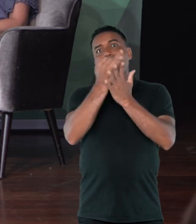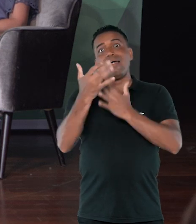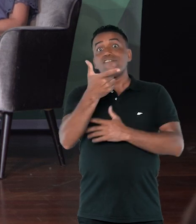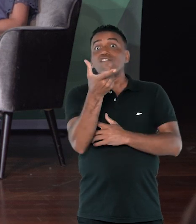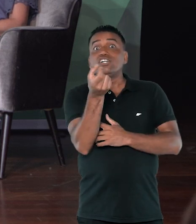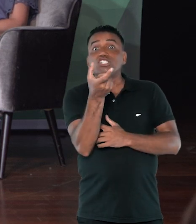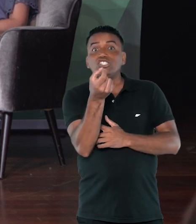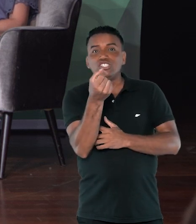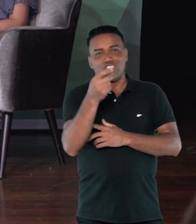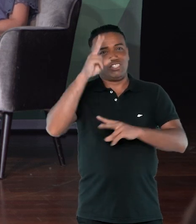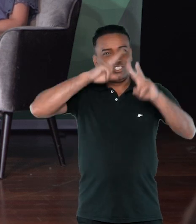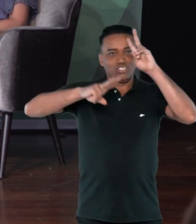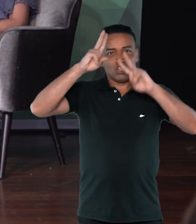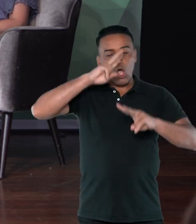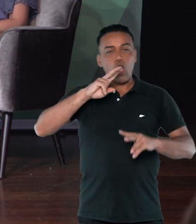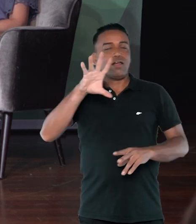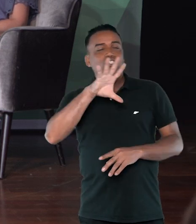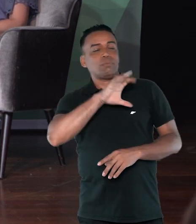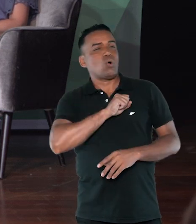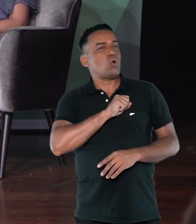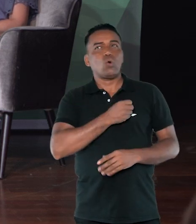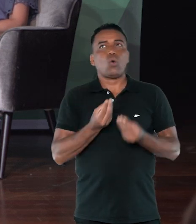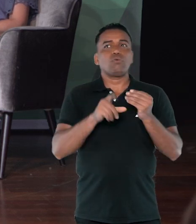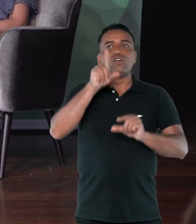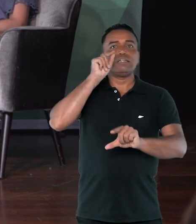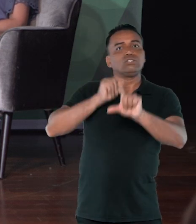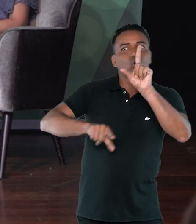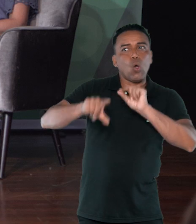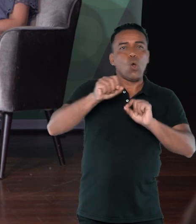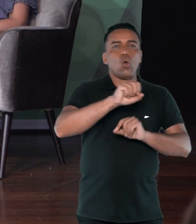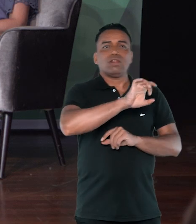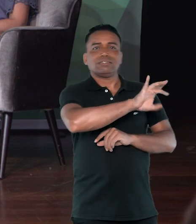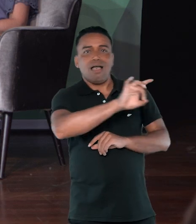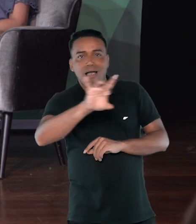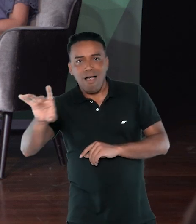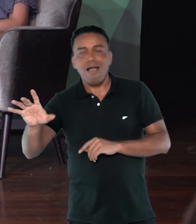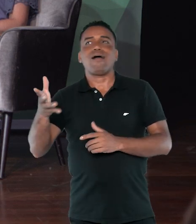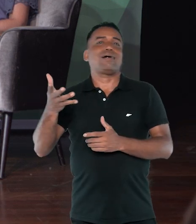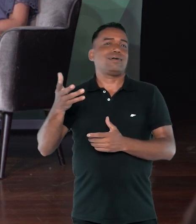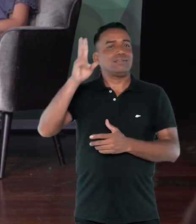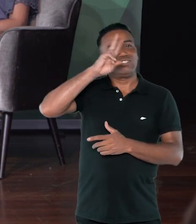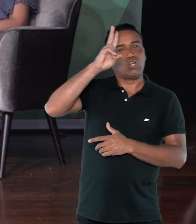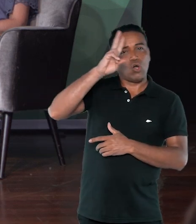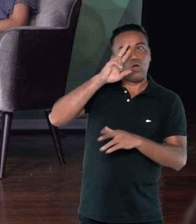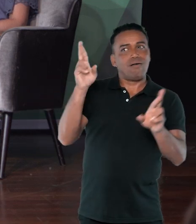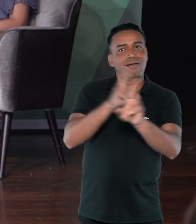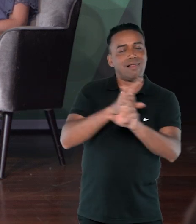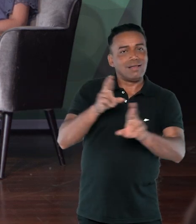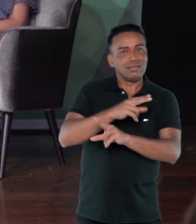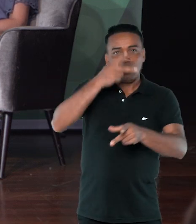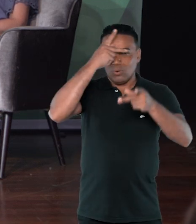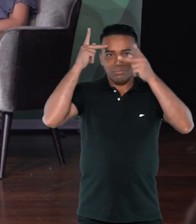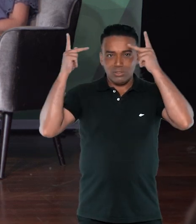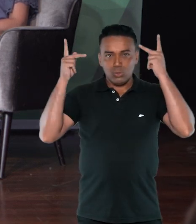né? Como que foi a seleção desses casos, a sua relação com esses pacientes,